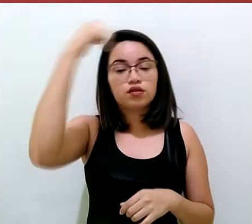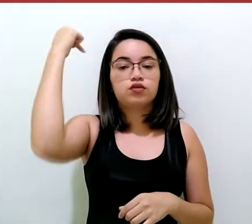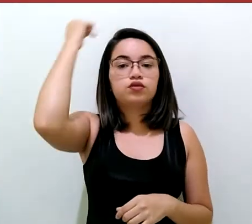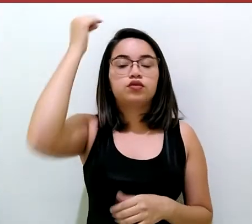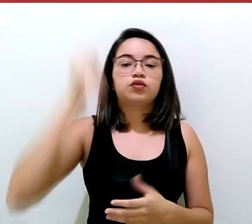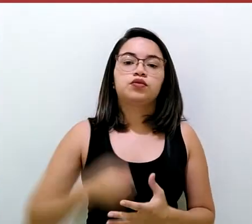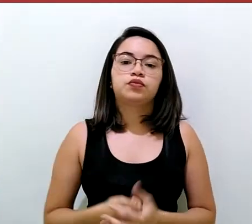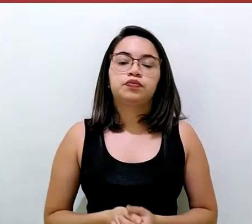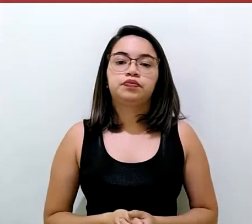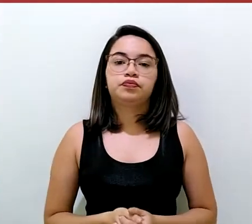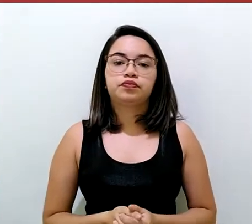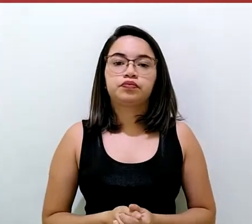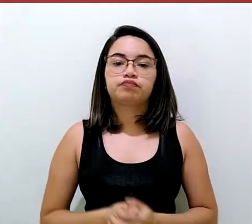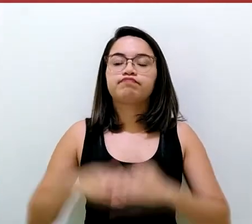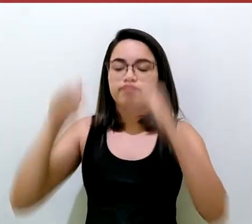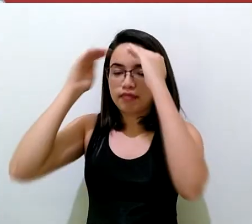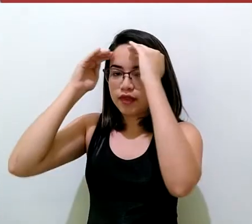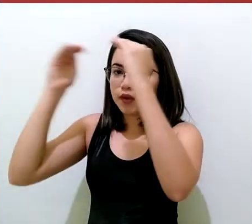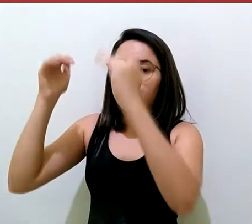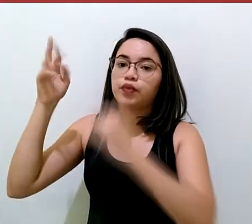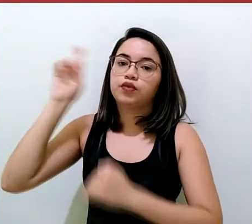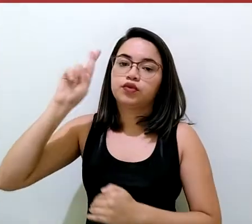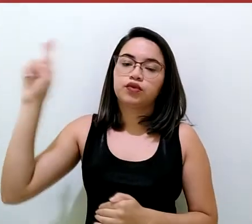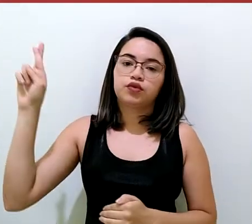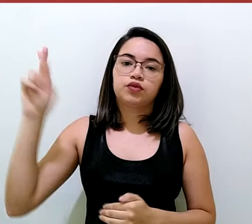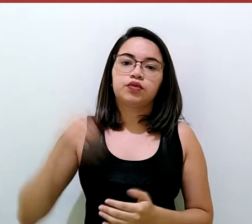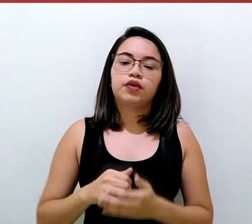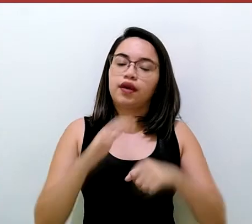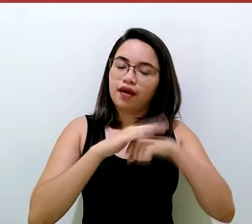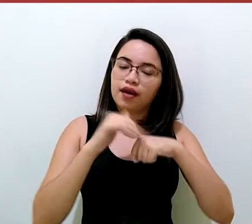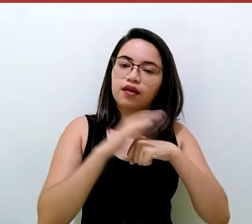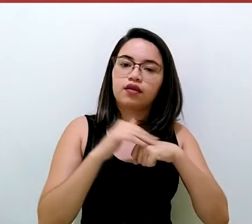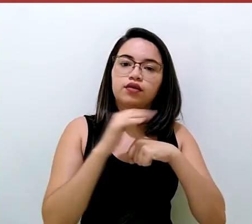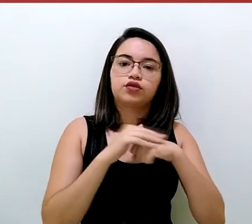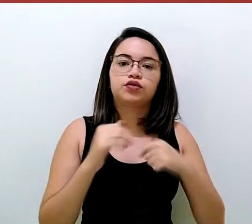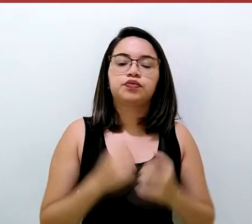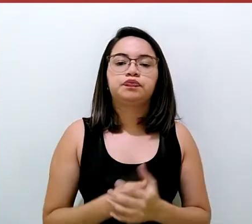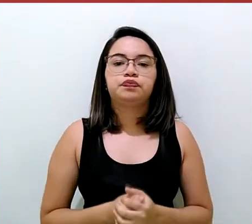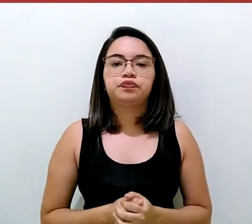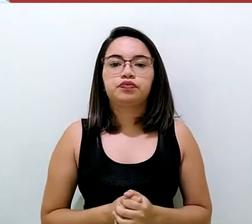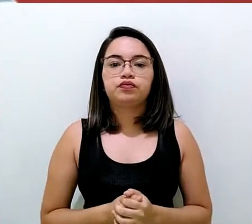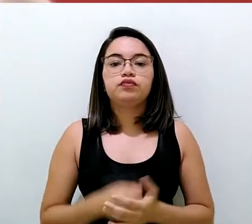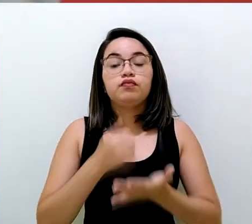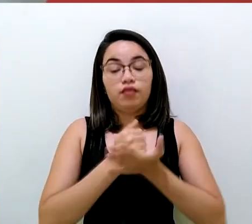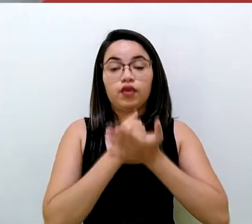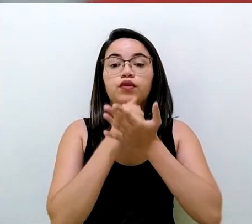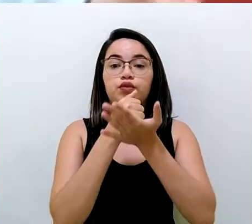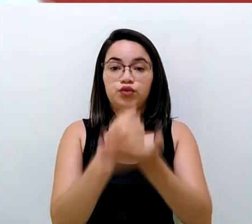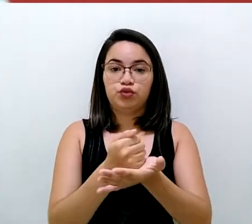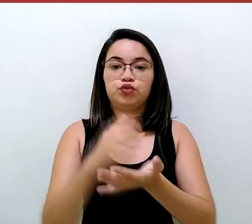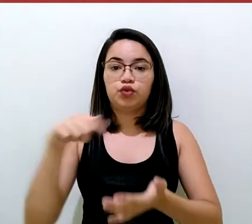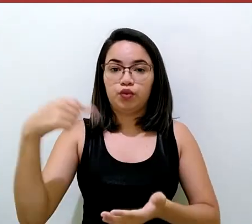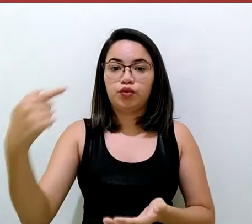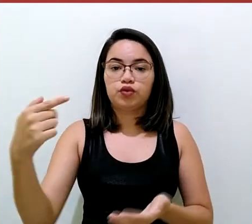que santidade, temor ao Senhor e caridade, a ajuda